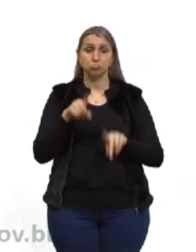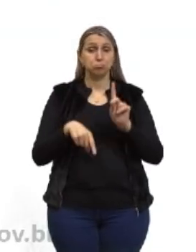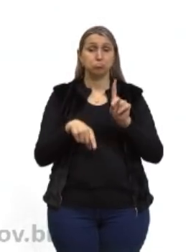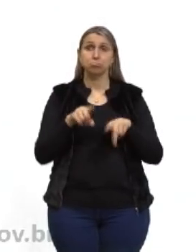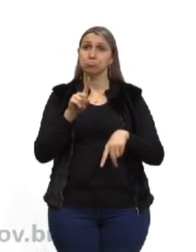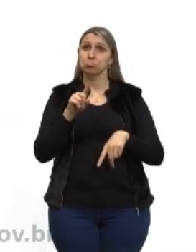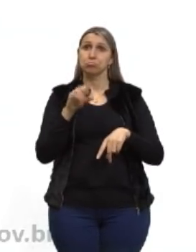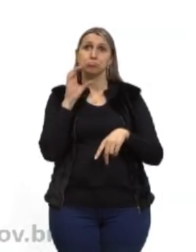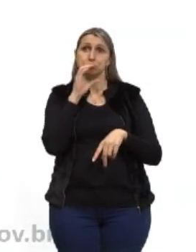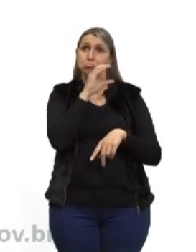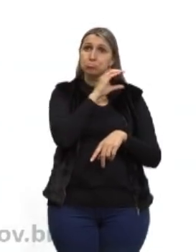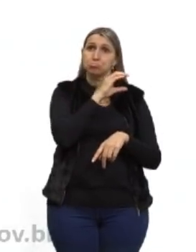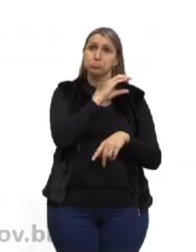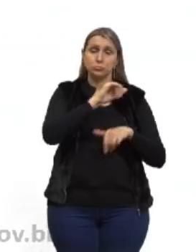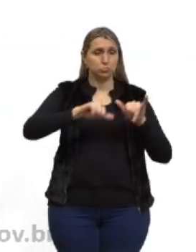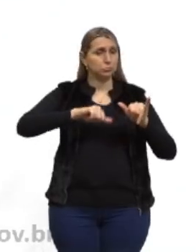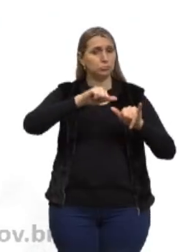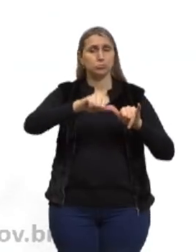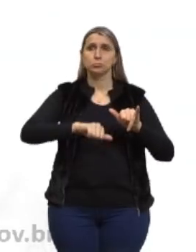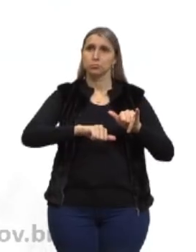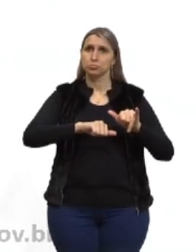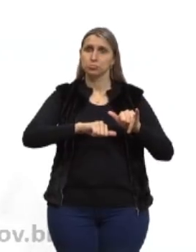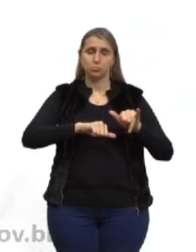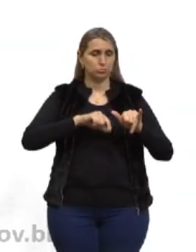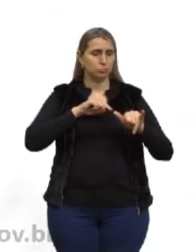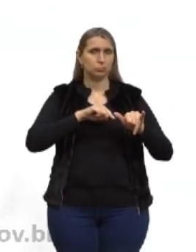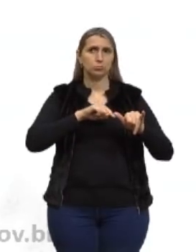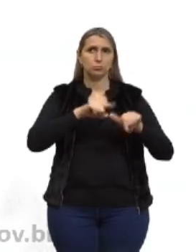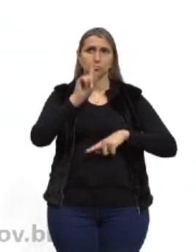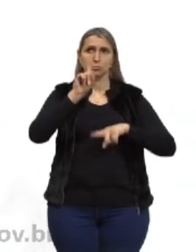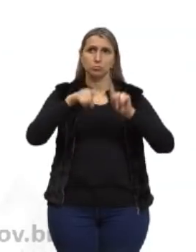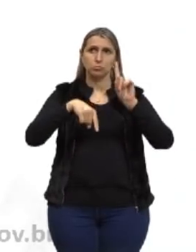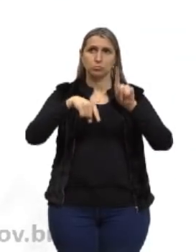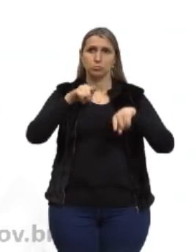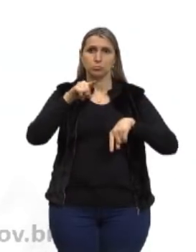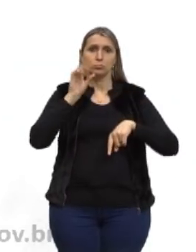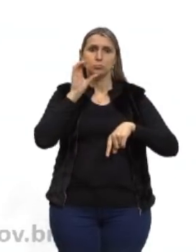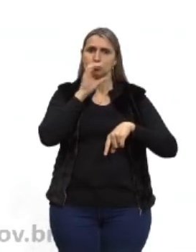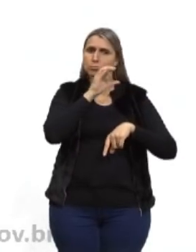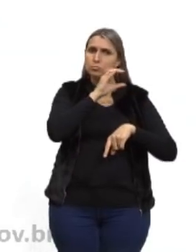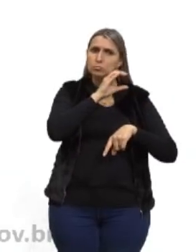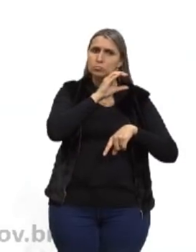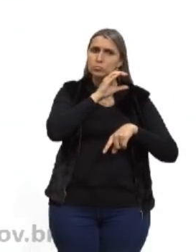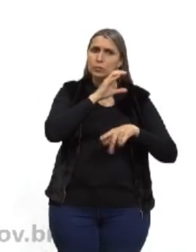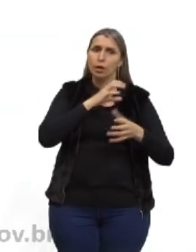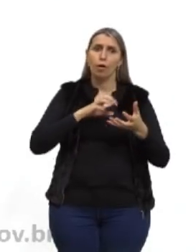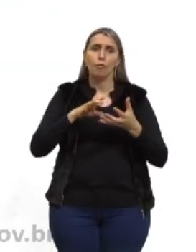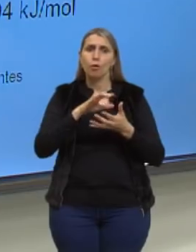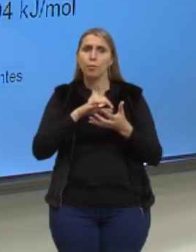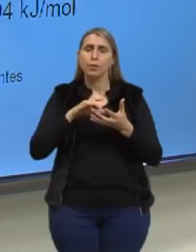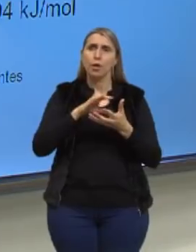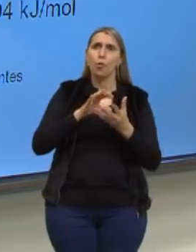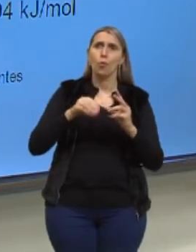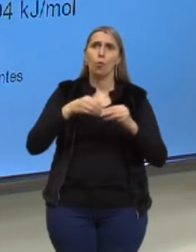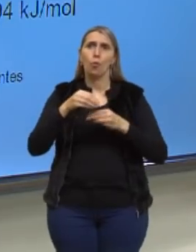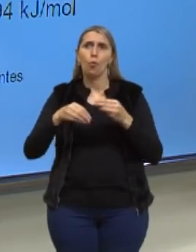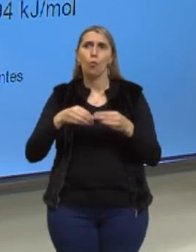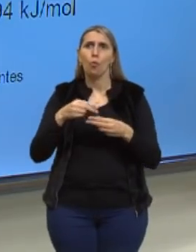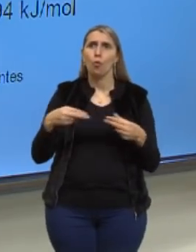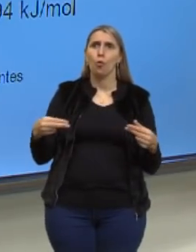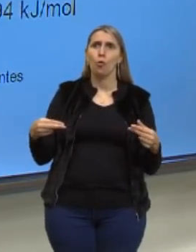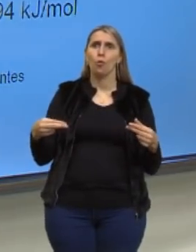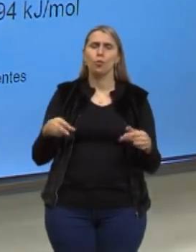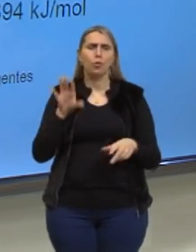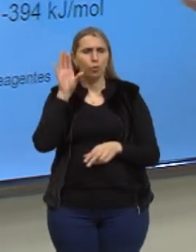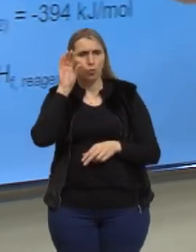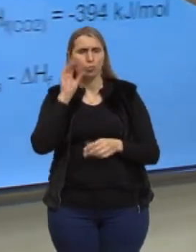da entalpia de uma reação a partir da variação da entalpia de formação de uma substâncias então o que